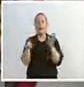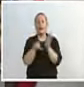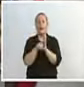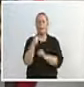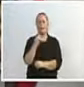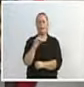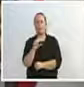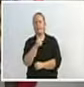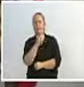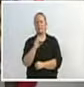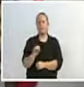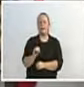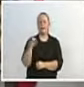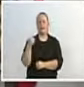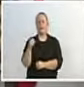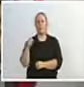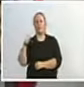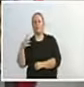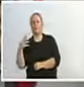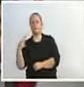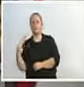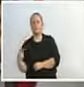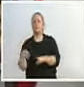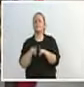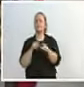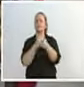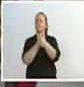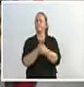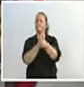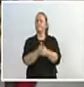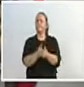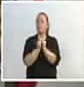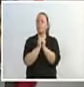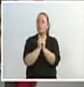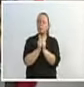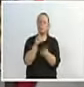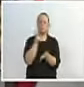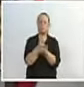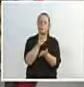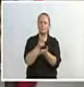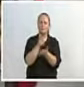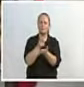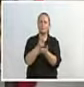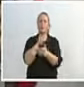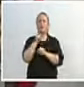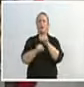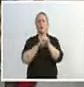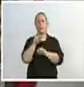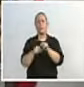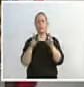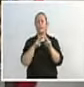842, acompanhei e participo desde sempre das atividades, das reuniões,